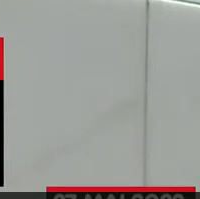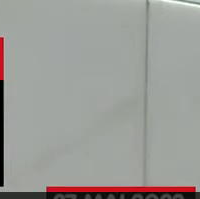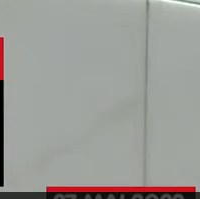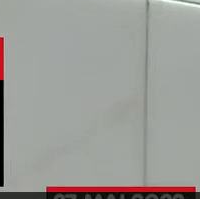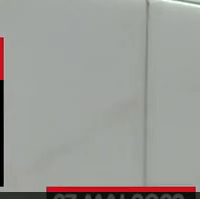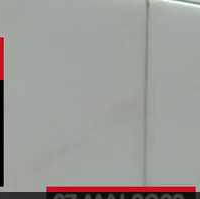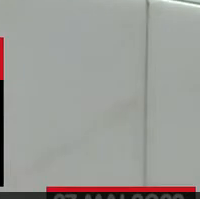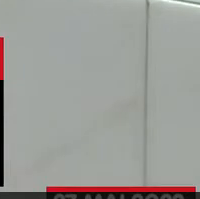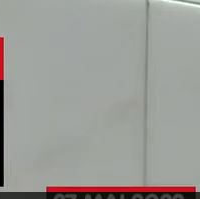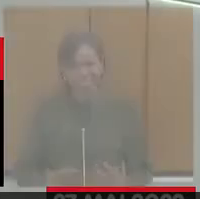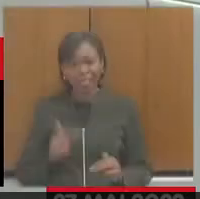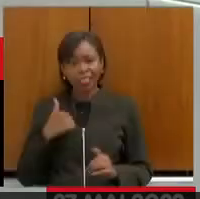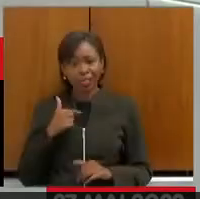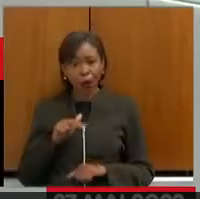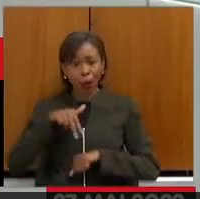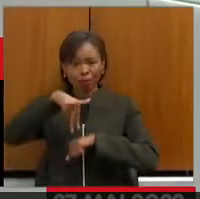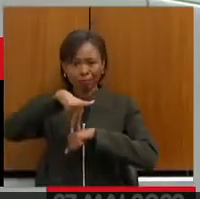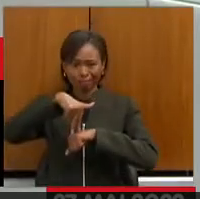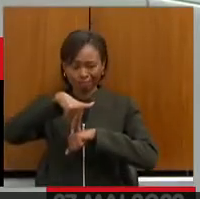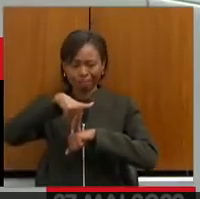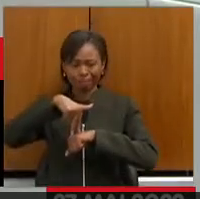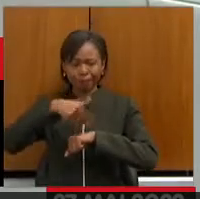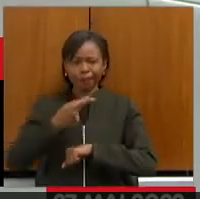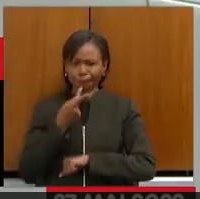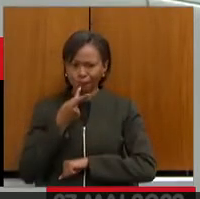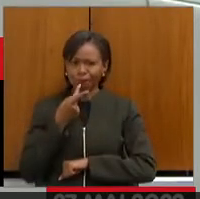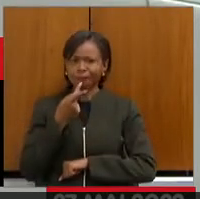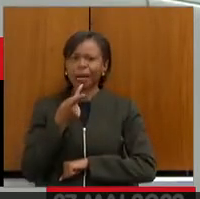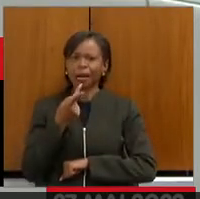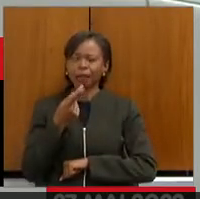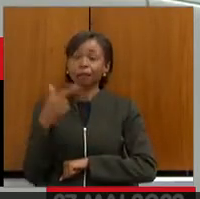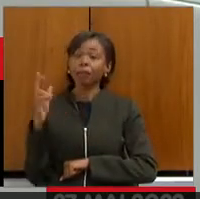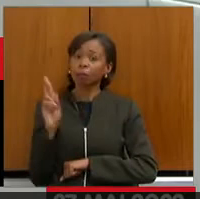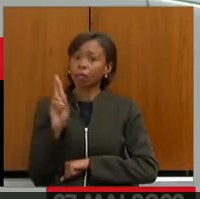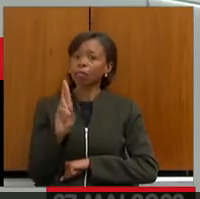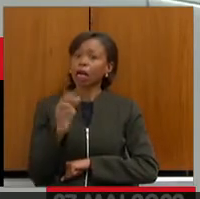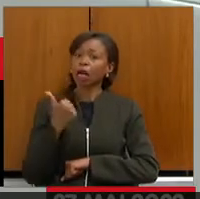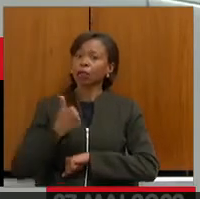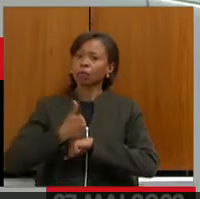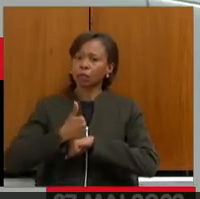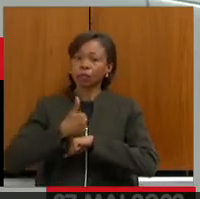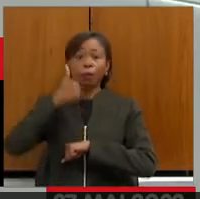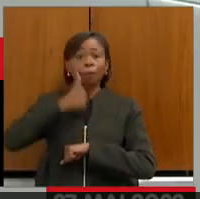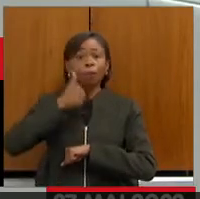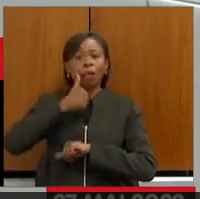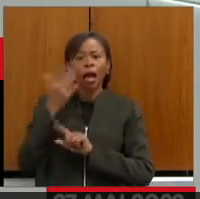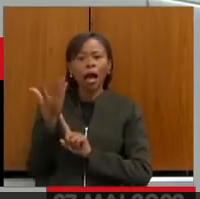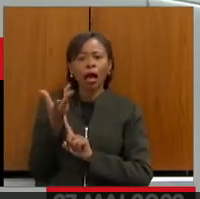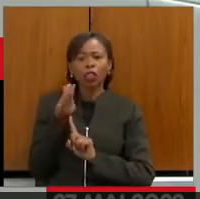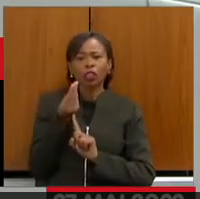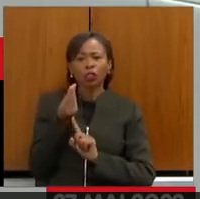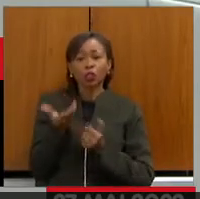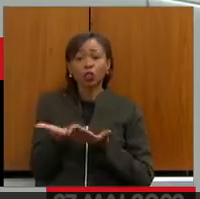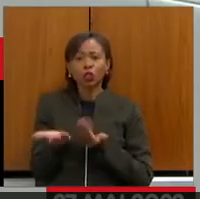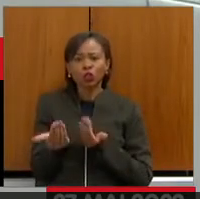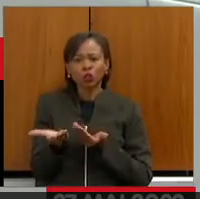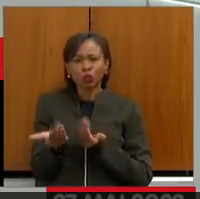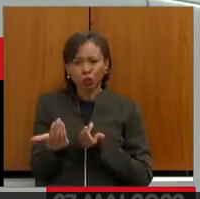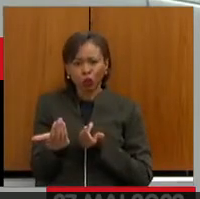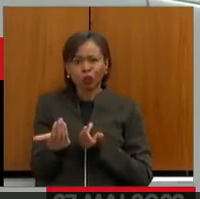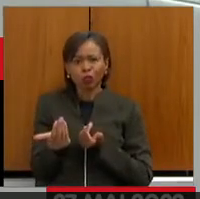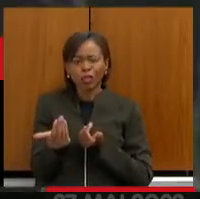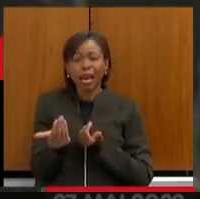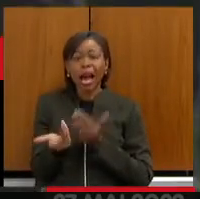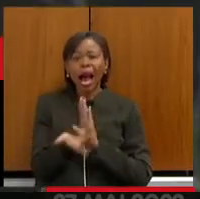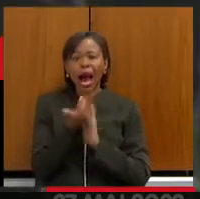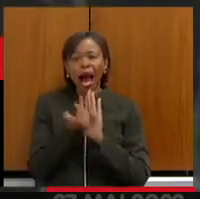que ocupa esse espaço de fala e de representatividade da mulher artista da Juventude e da arte